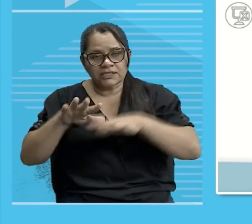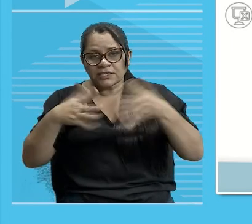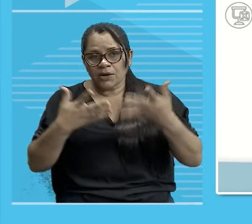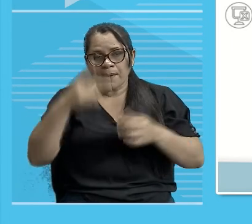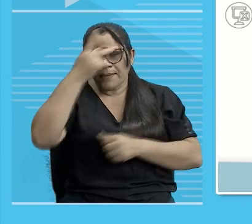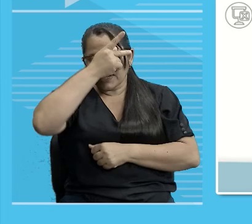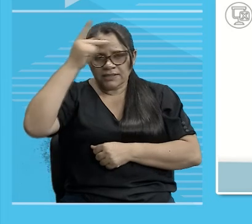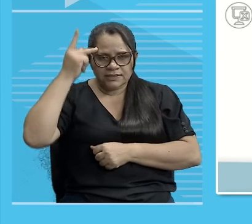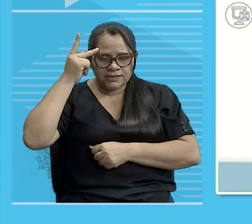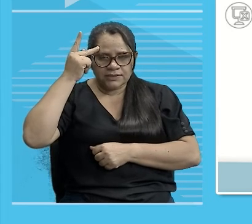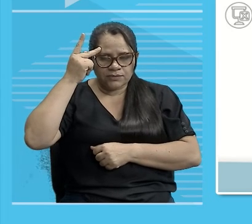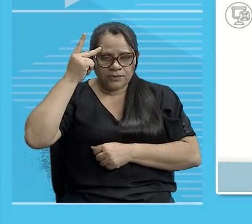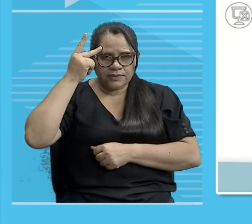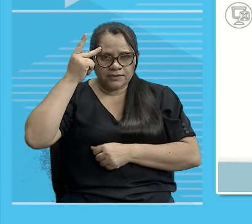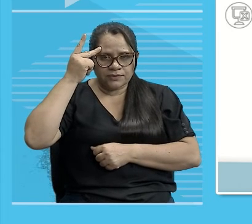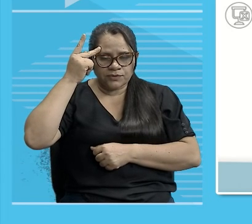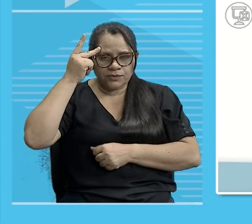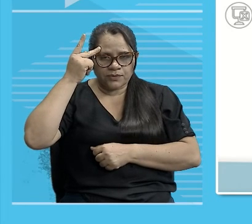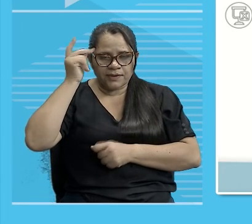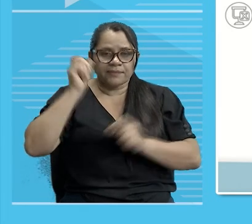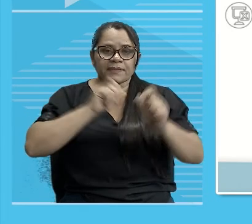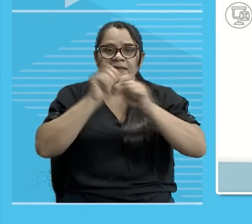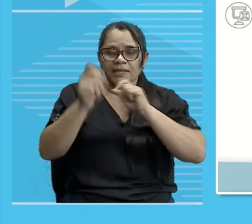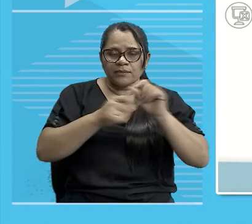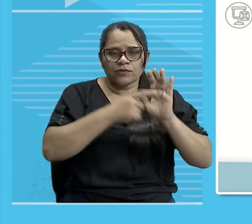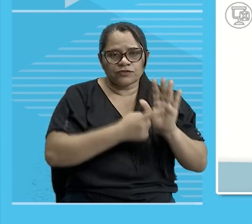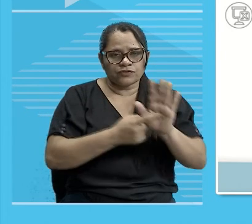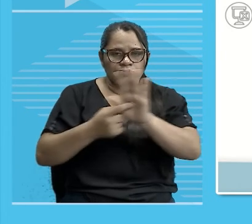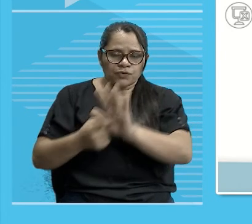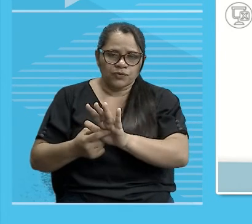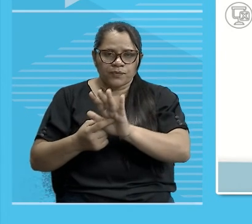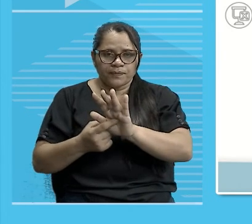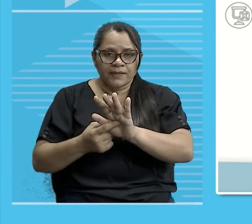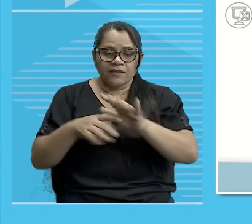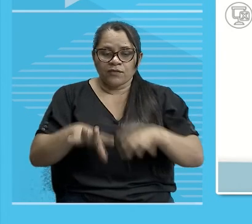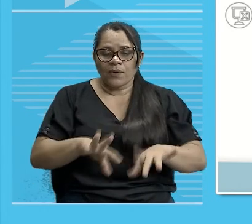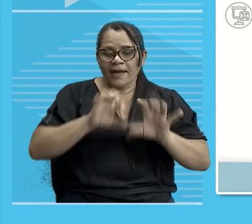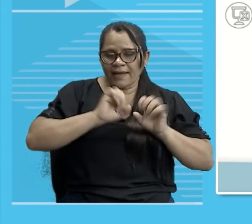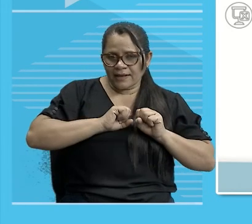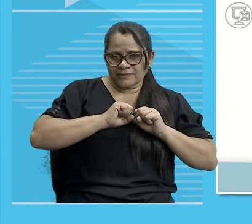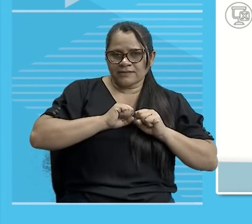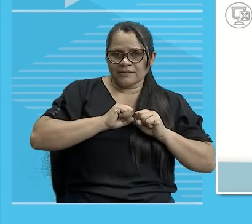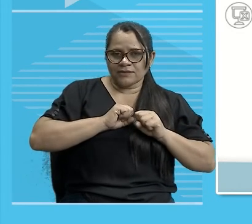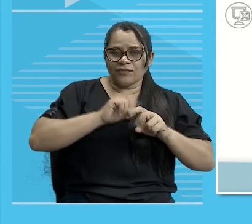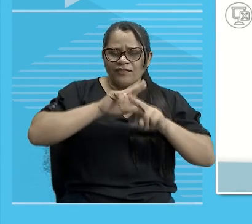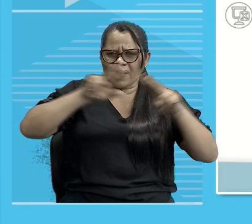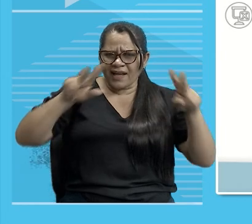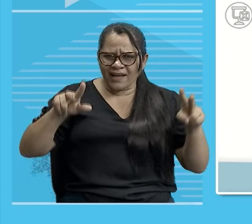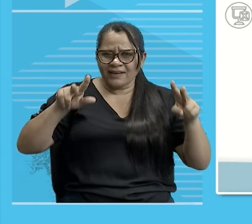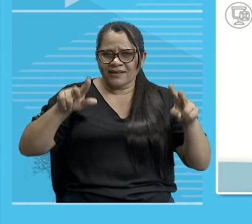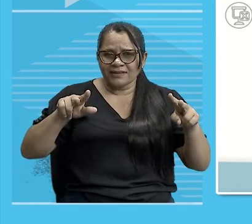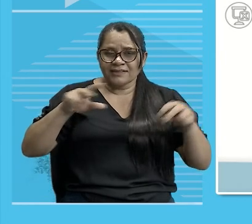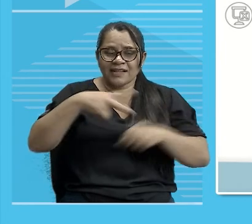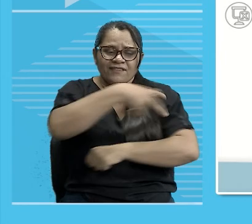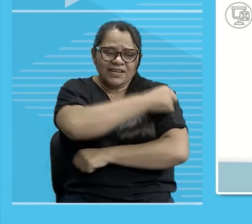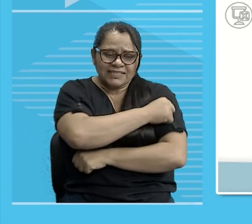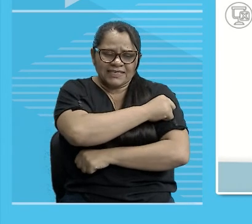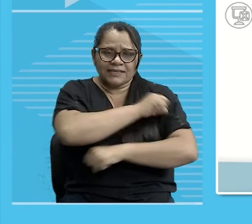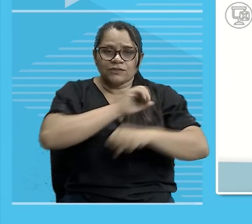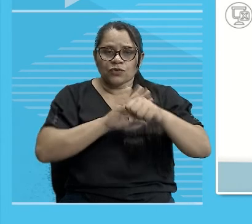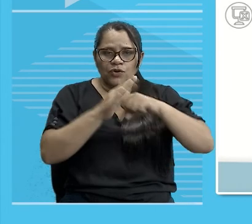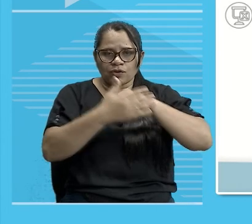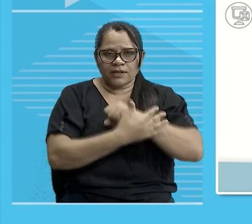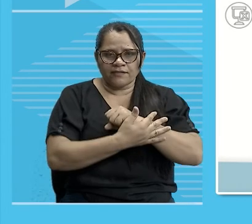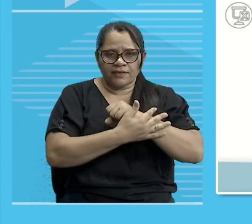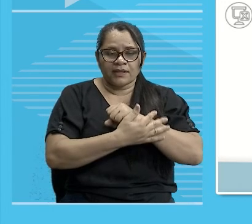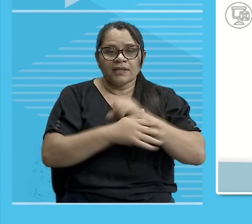teve uma reação adversa da vacina do coronavírus aí a pessoa tá vendo a vacina mata